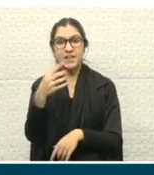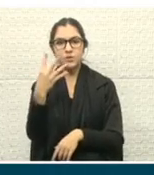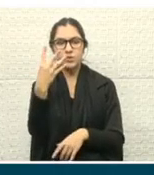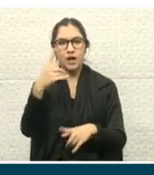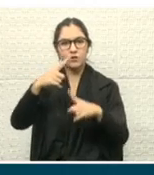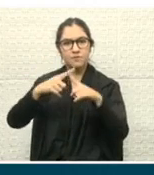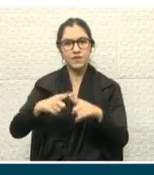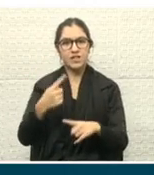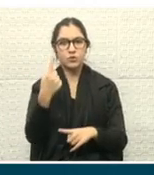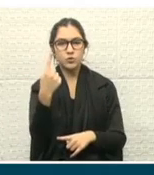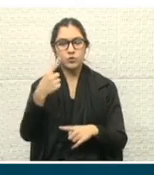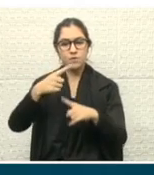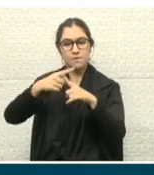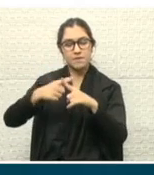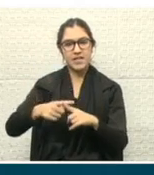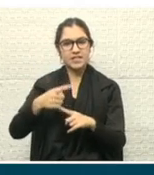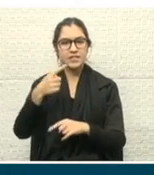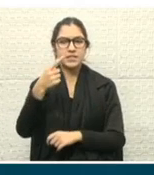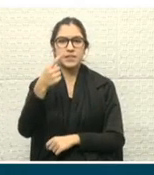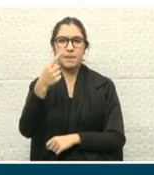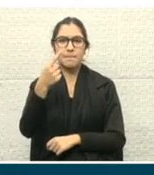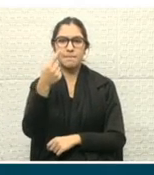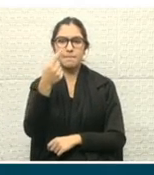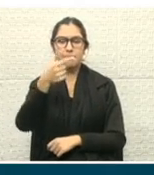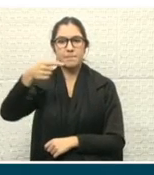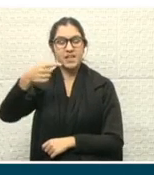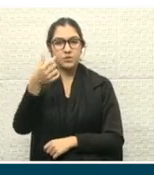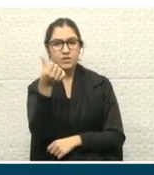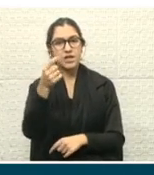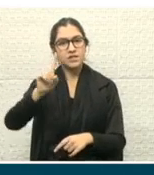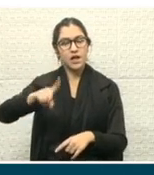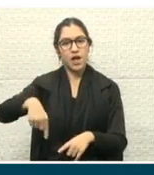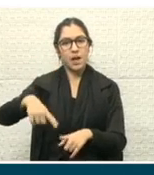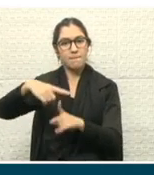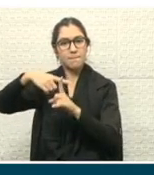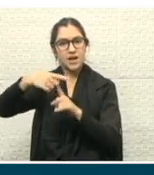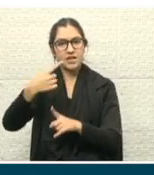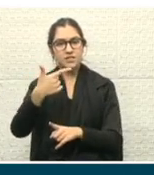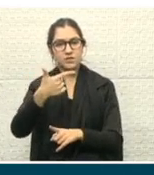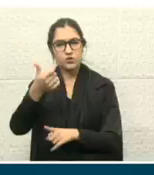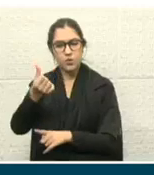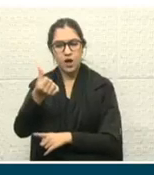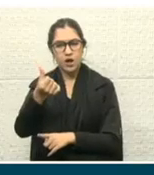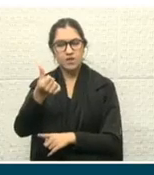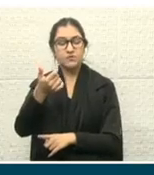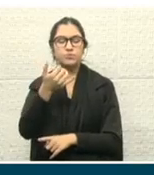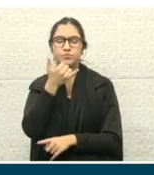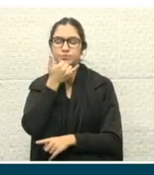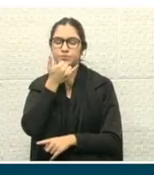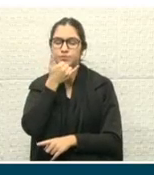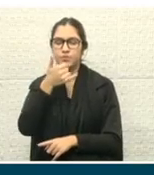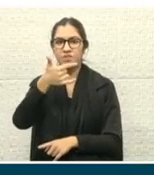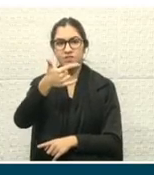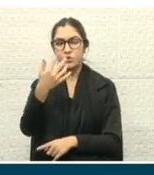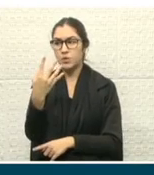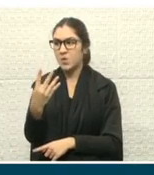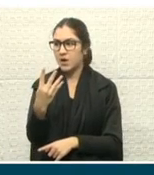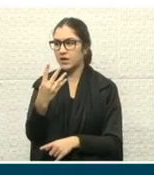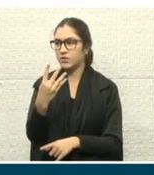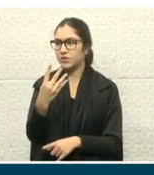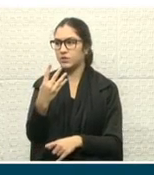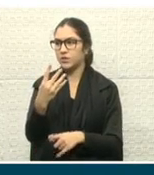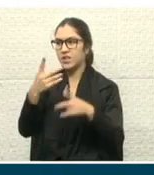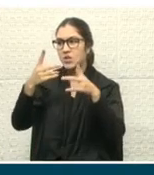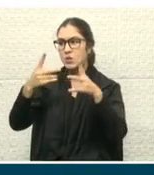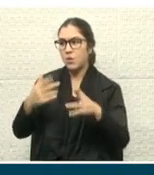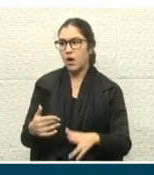vezes 1 vezes menos 6 é mais 24. 1 mais 24 é igual a 25. Tendo